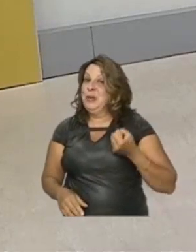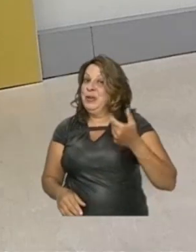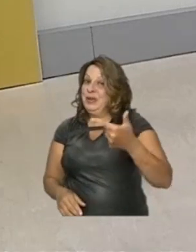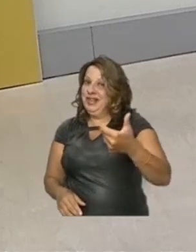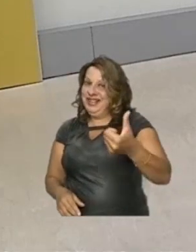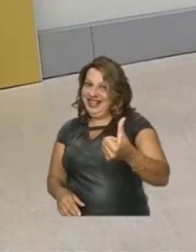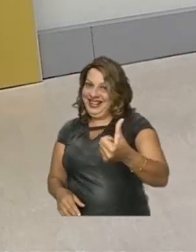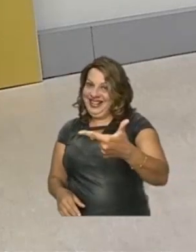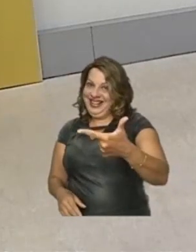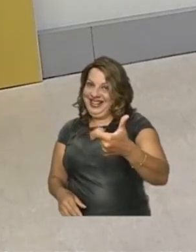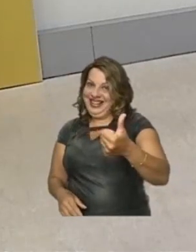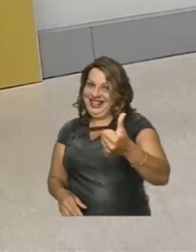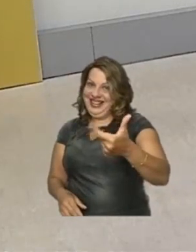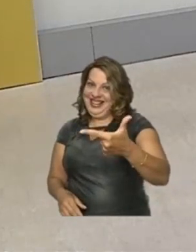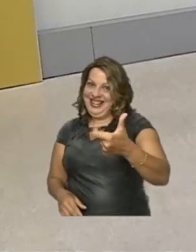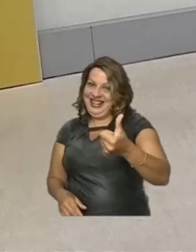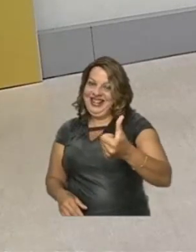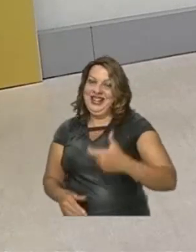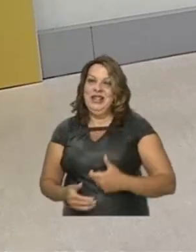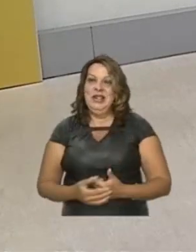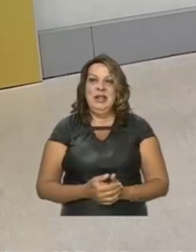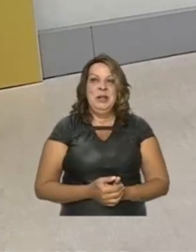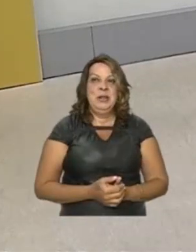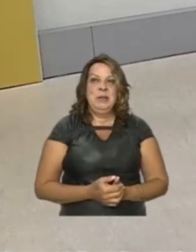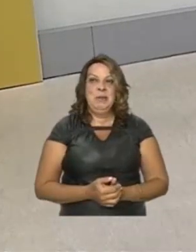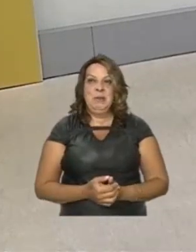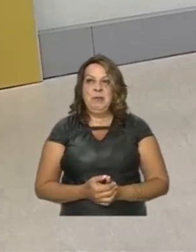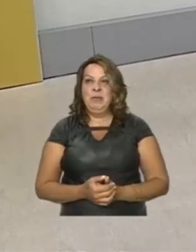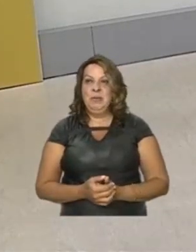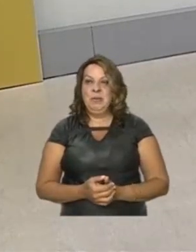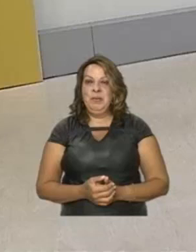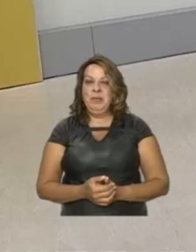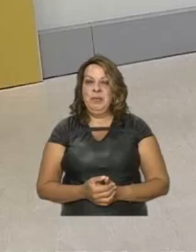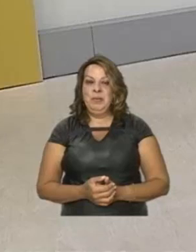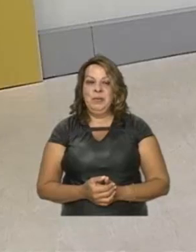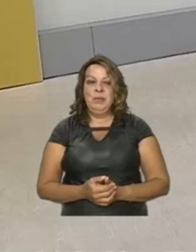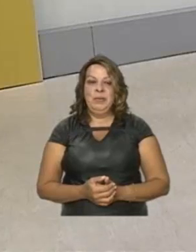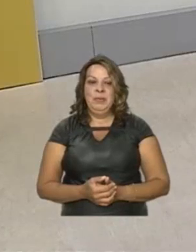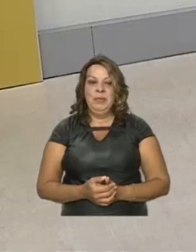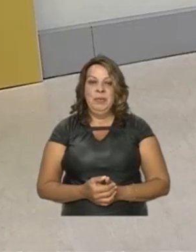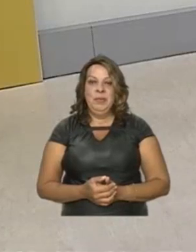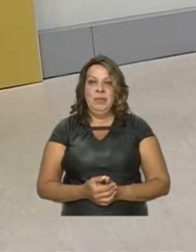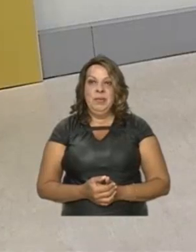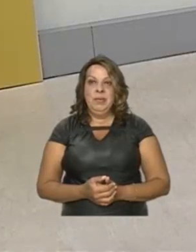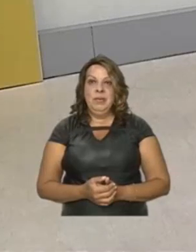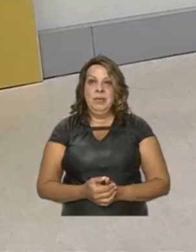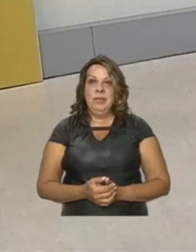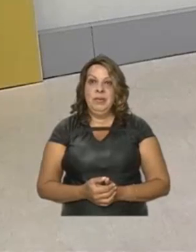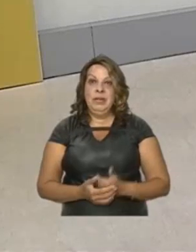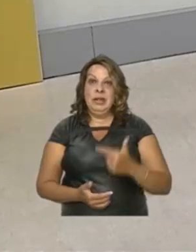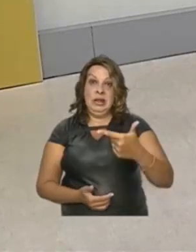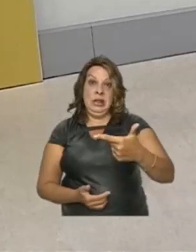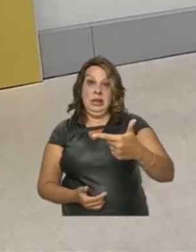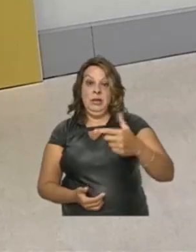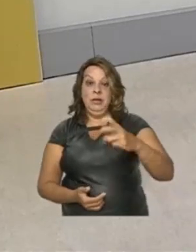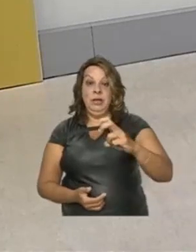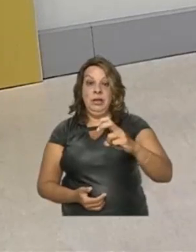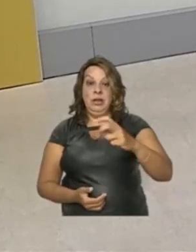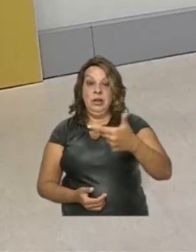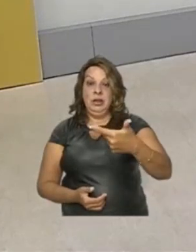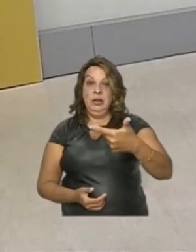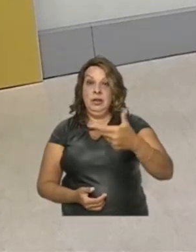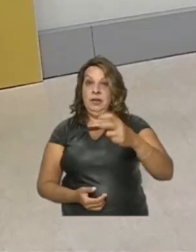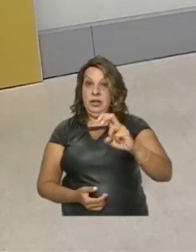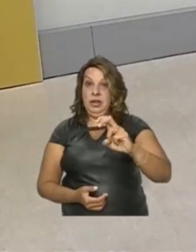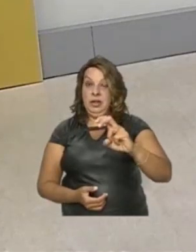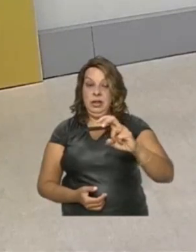26, 26. Vai lá que Kátia vai levar para o painel, 26, bolinha no painel, 25, saiu, ó,